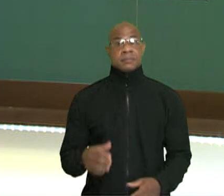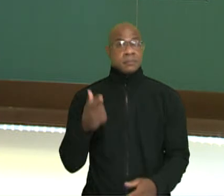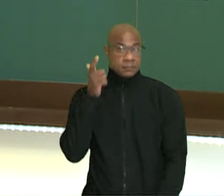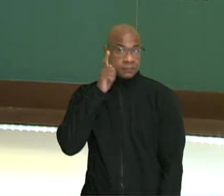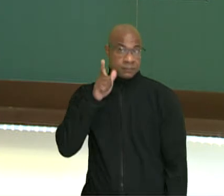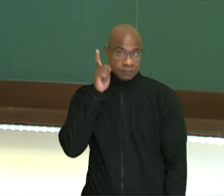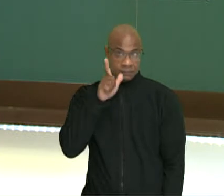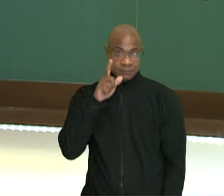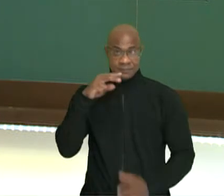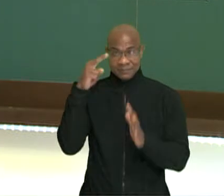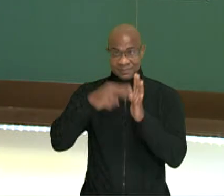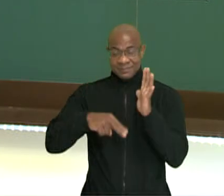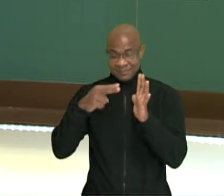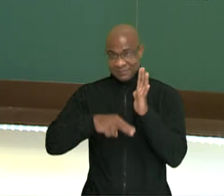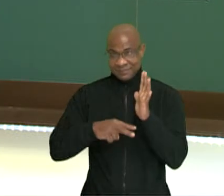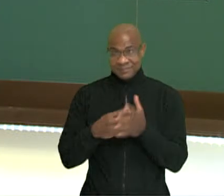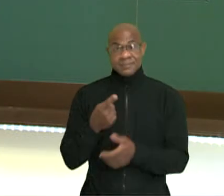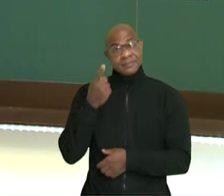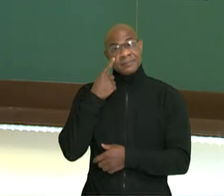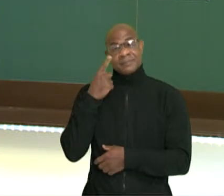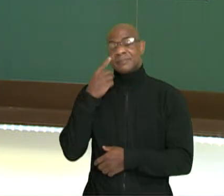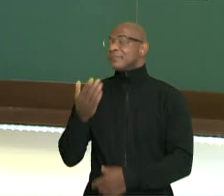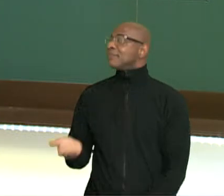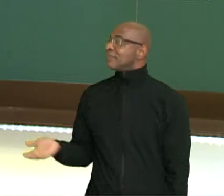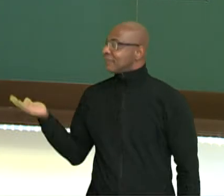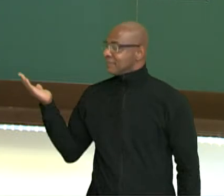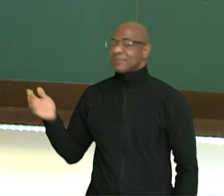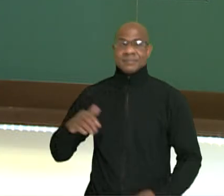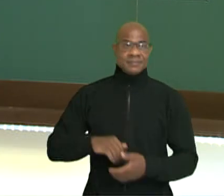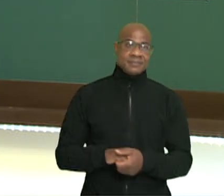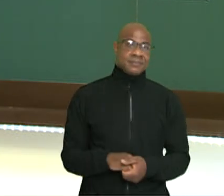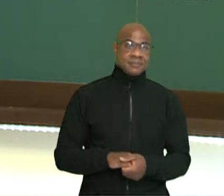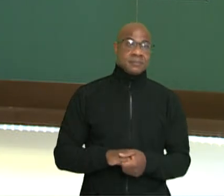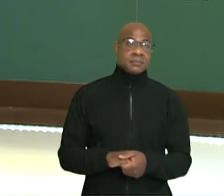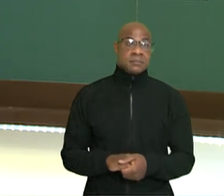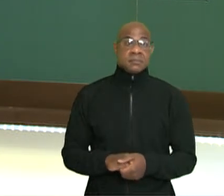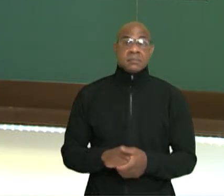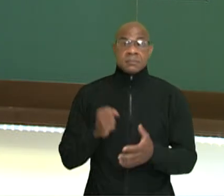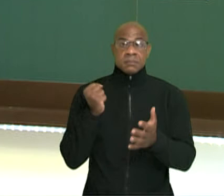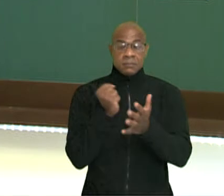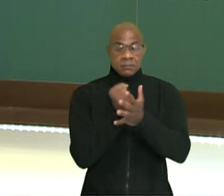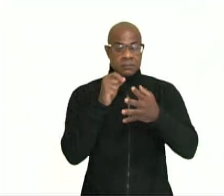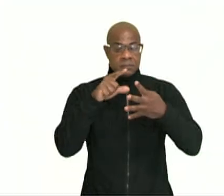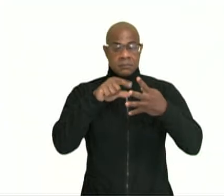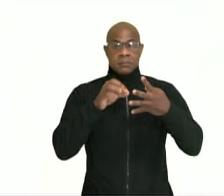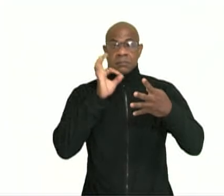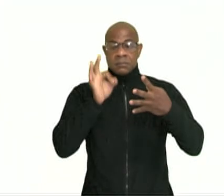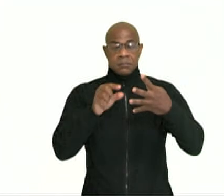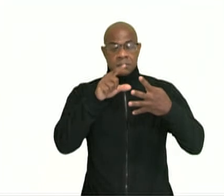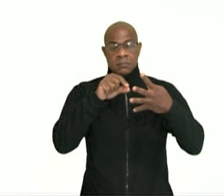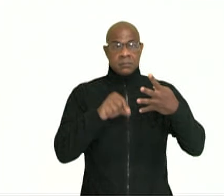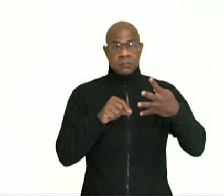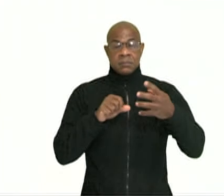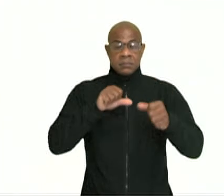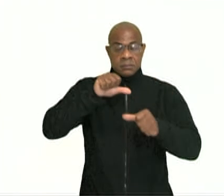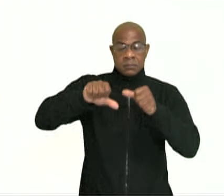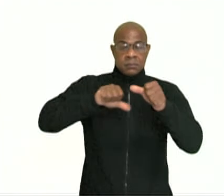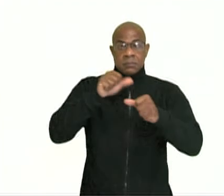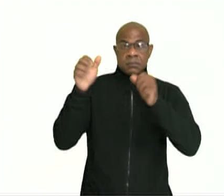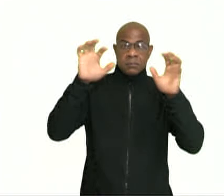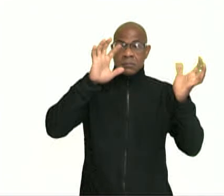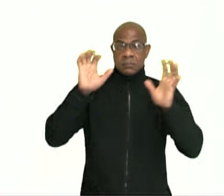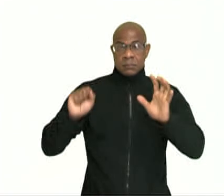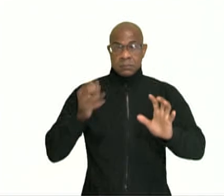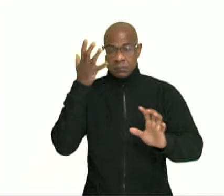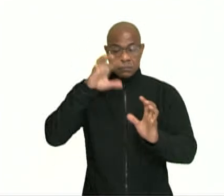Conseguiu ler tudo e resolver? Vamos conferir então, ó. Marque as alternativas que correspondem à mudança climática que está ocorrendo no